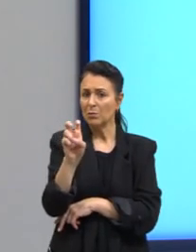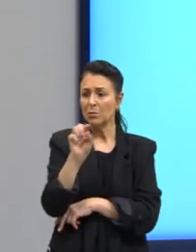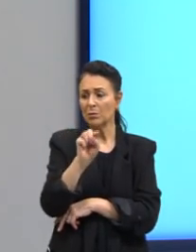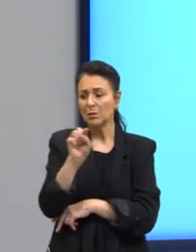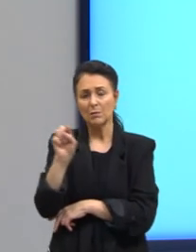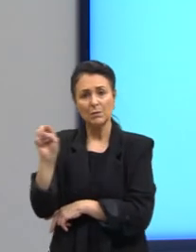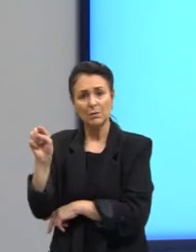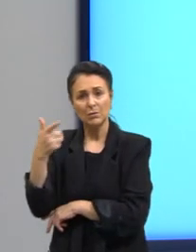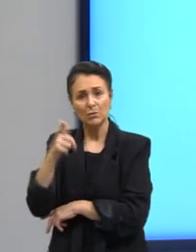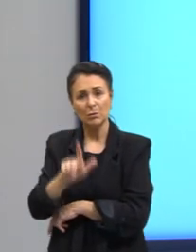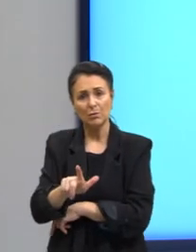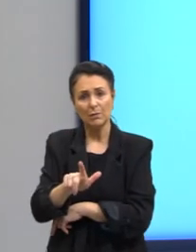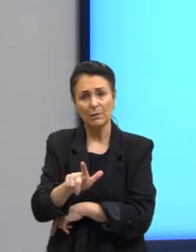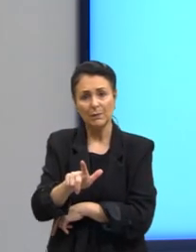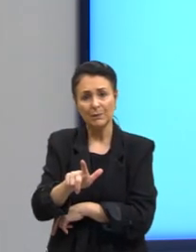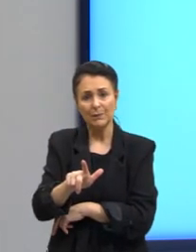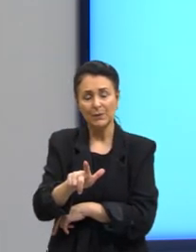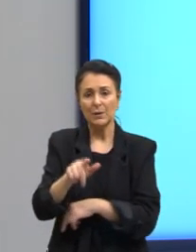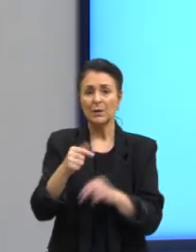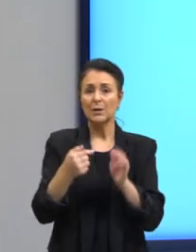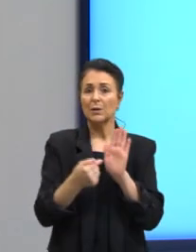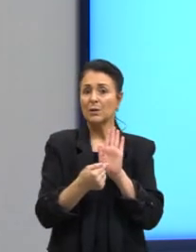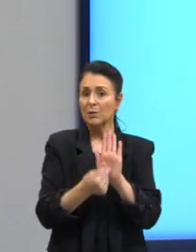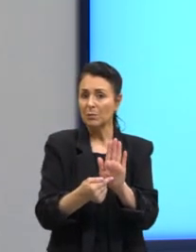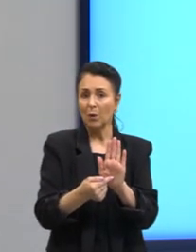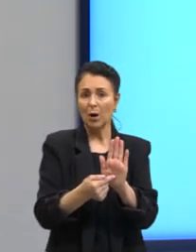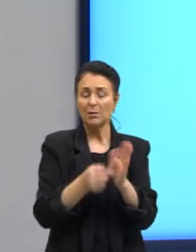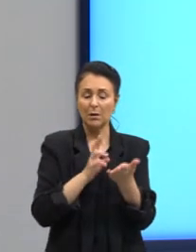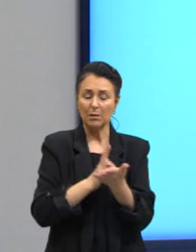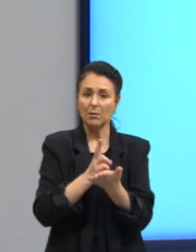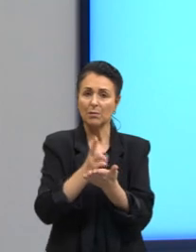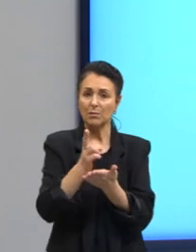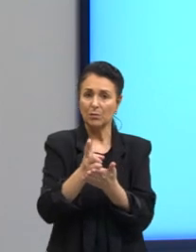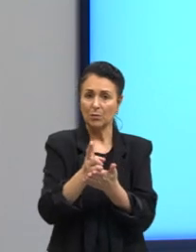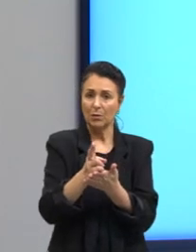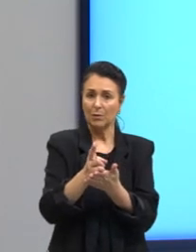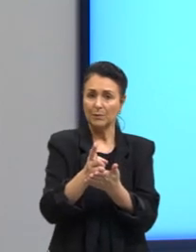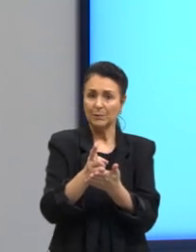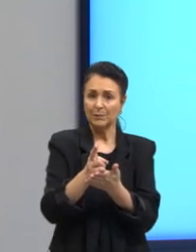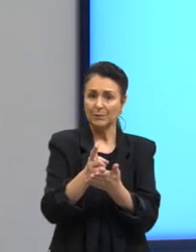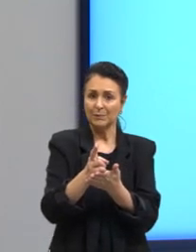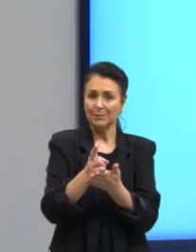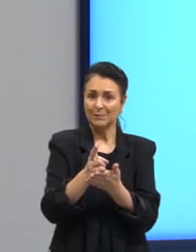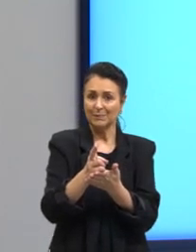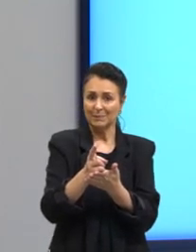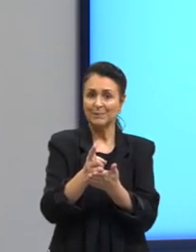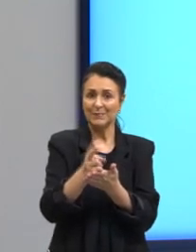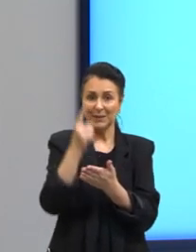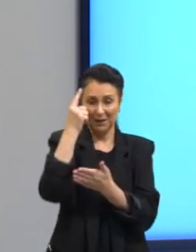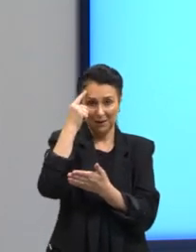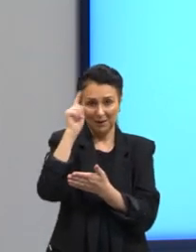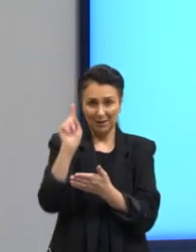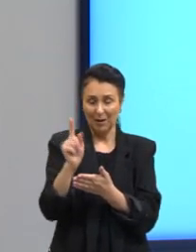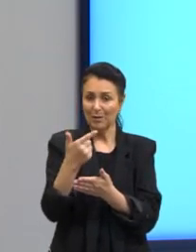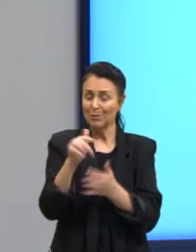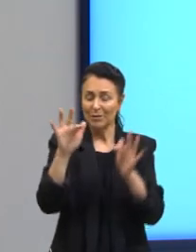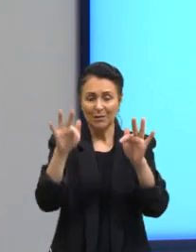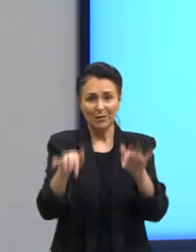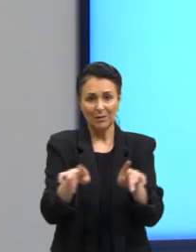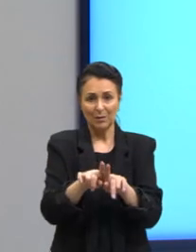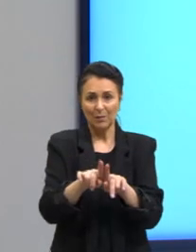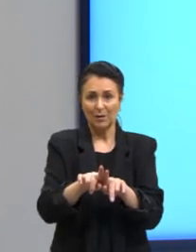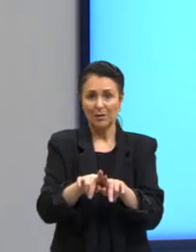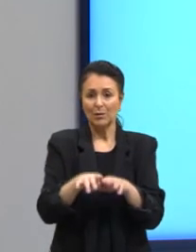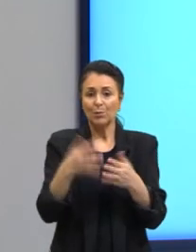8075... Isso aqui então dá... Estão reticências da ideia de continuidade ou de infinidade e aqui nós não